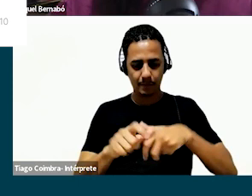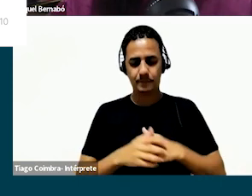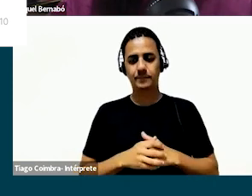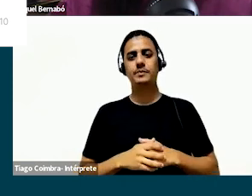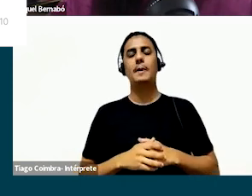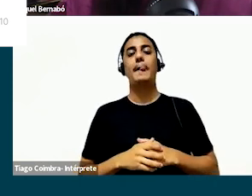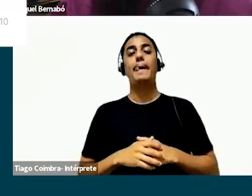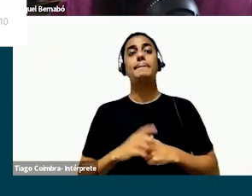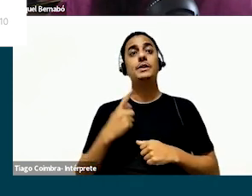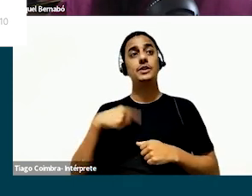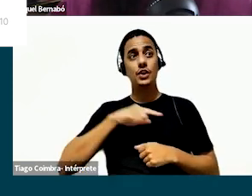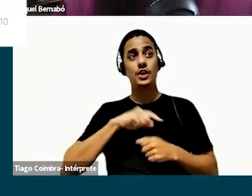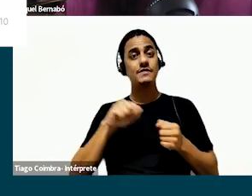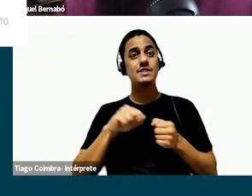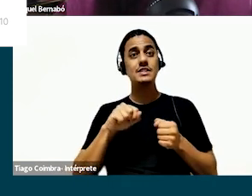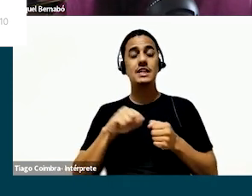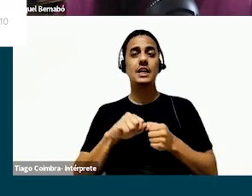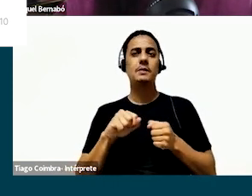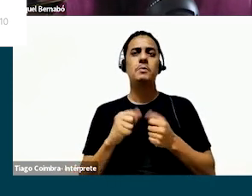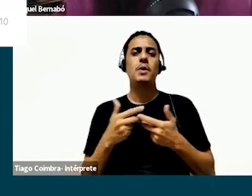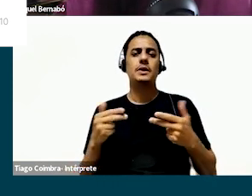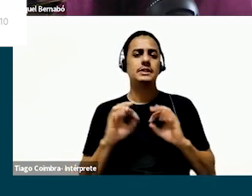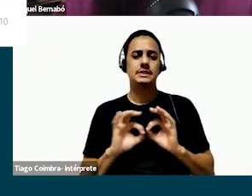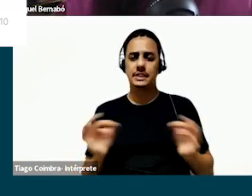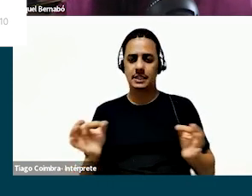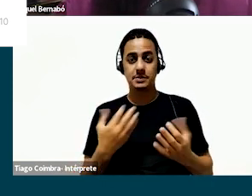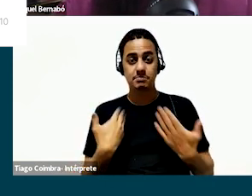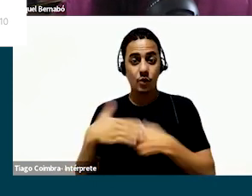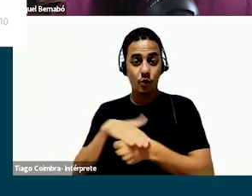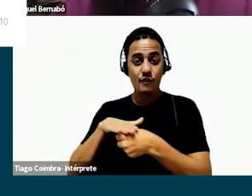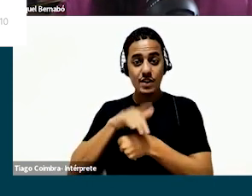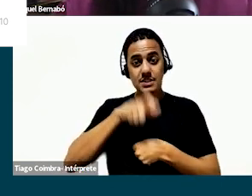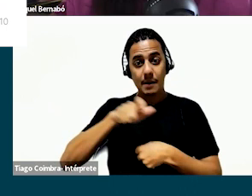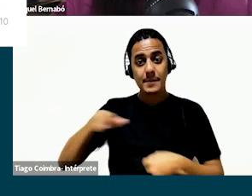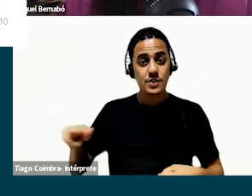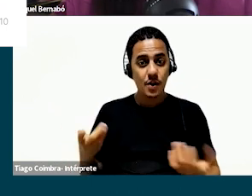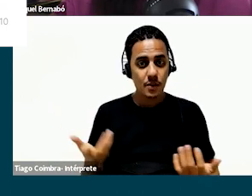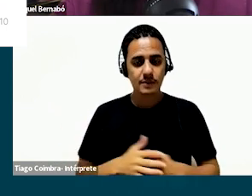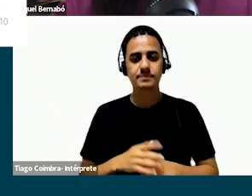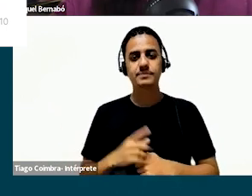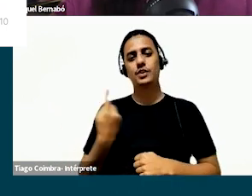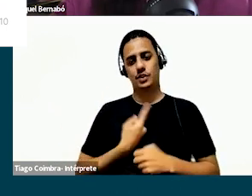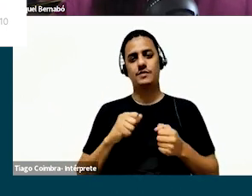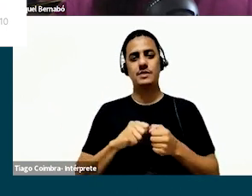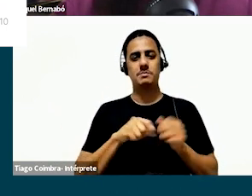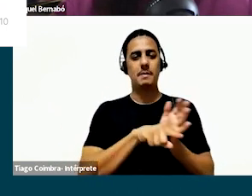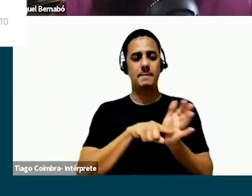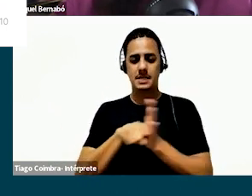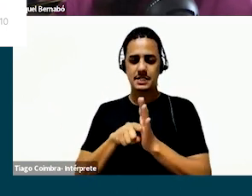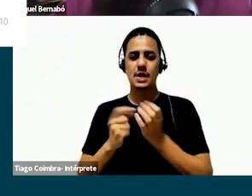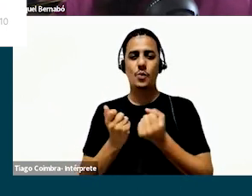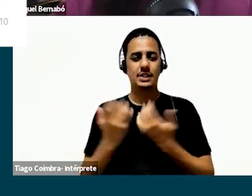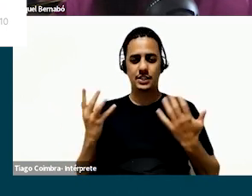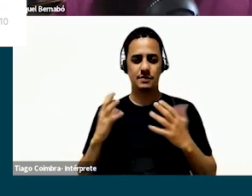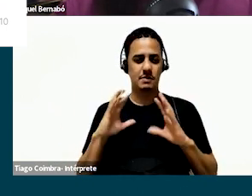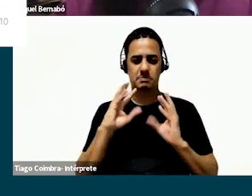dos stakeholders. E aí a gente decidiu fazer o que parecia muito óbvio para uma pessoa pesquisadora, né? Que era falar com essas pessoas, finalmente. A